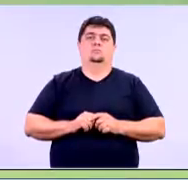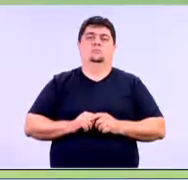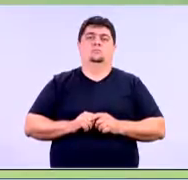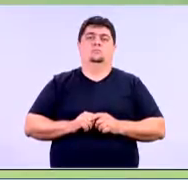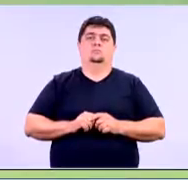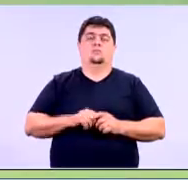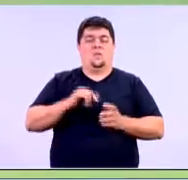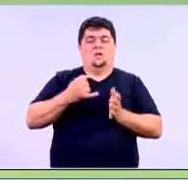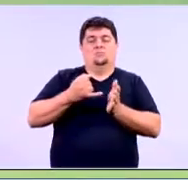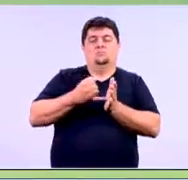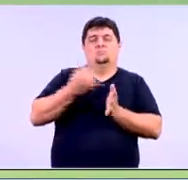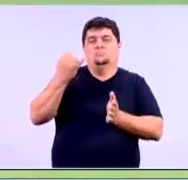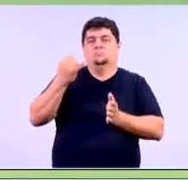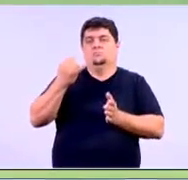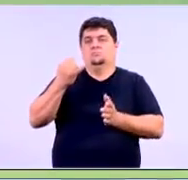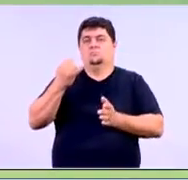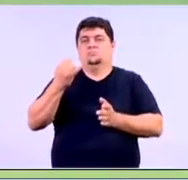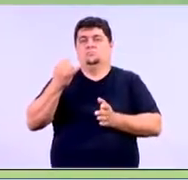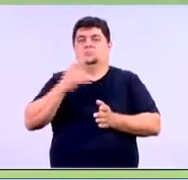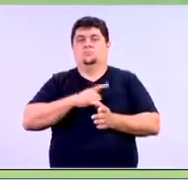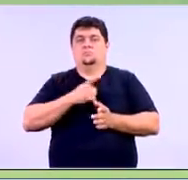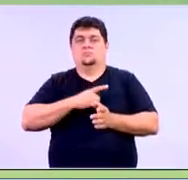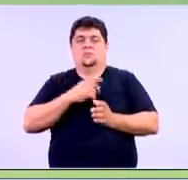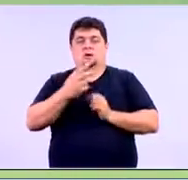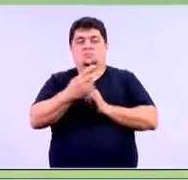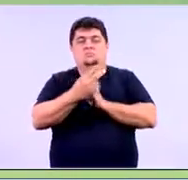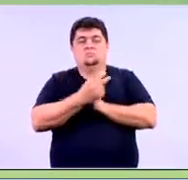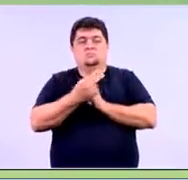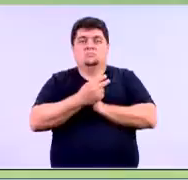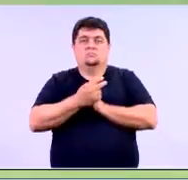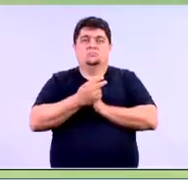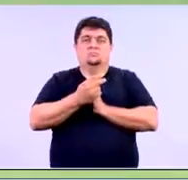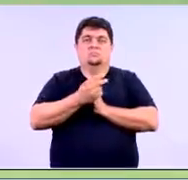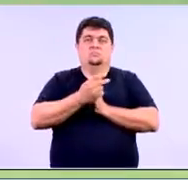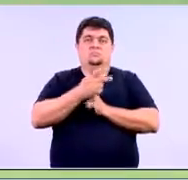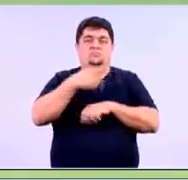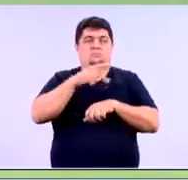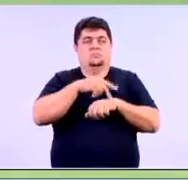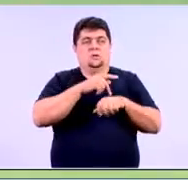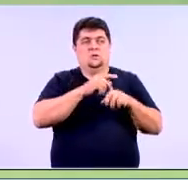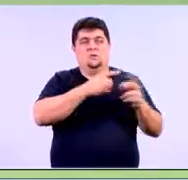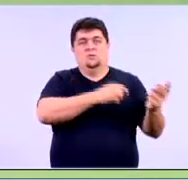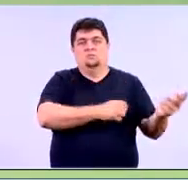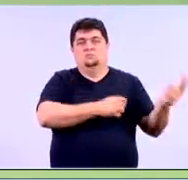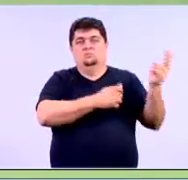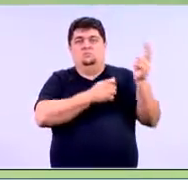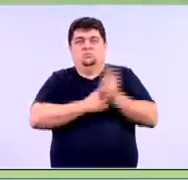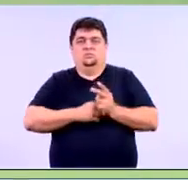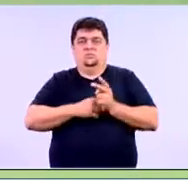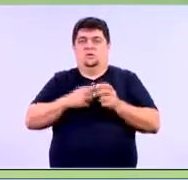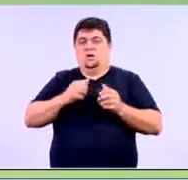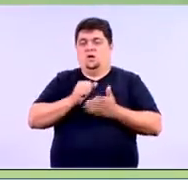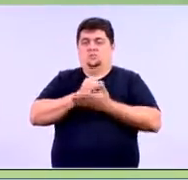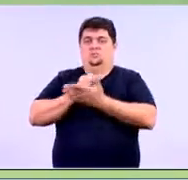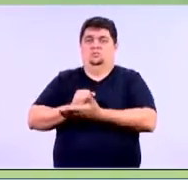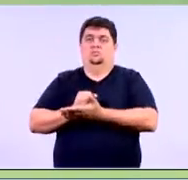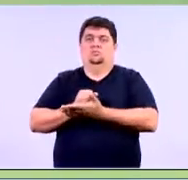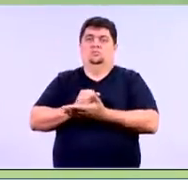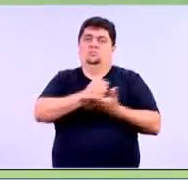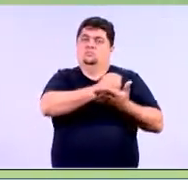esse imposto, esse tributo, esse empréstimo compulsório vem para suprir uma situação semelhante a essa.